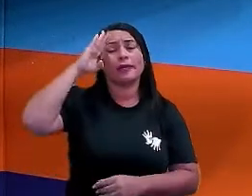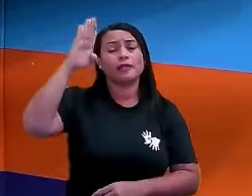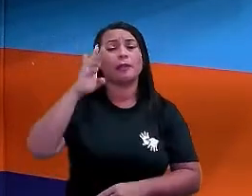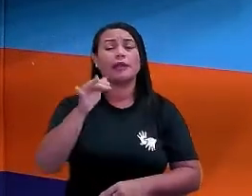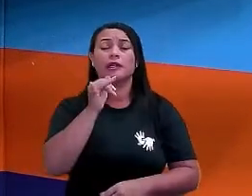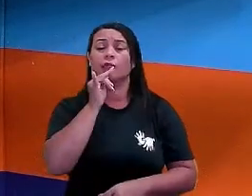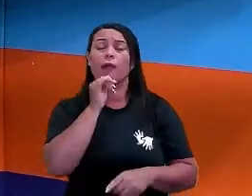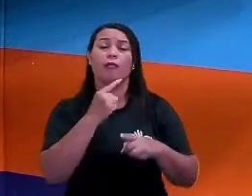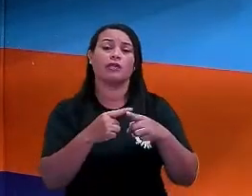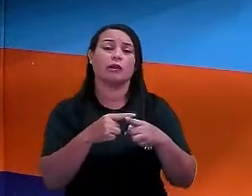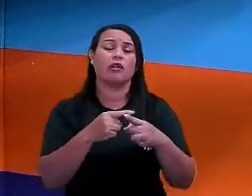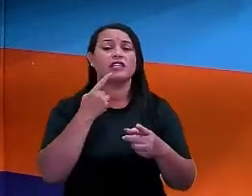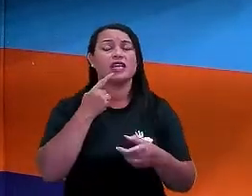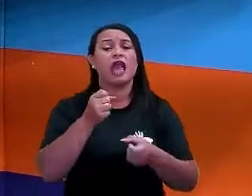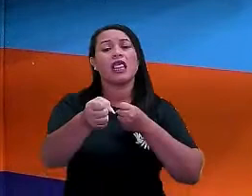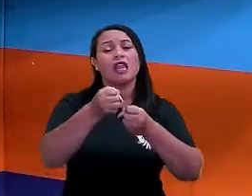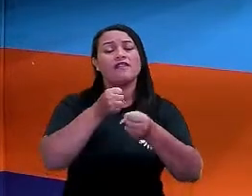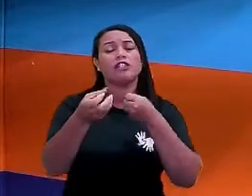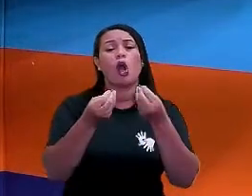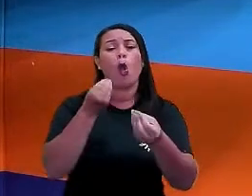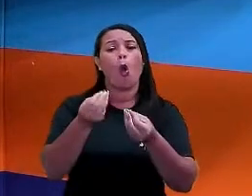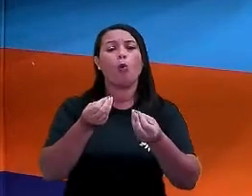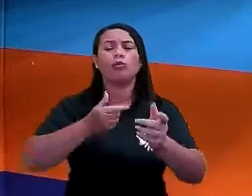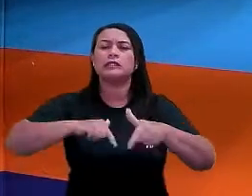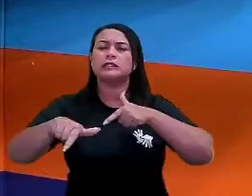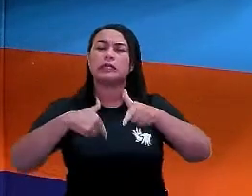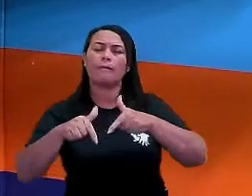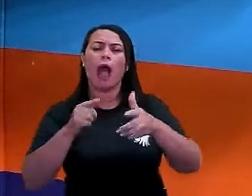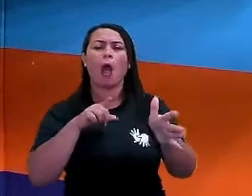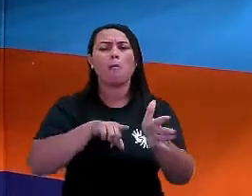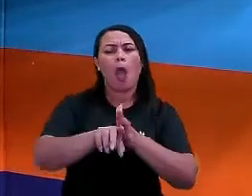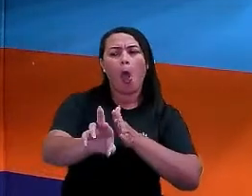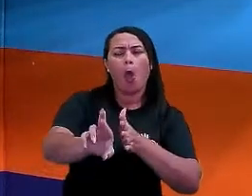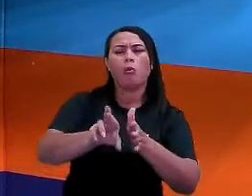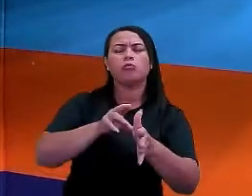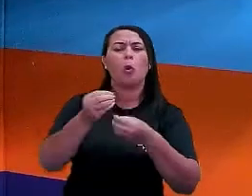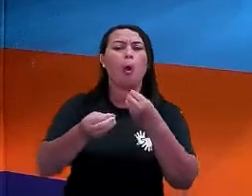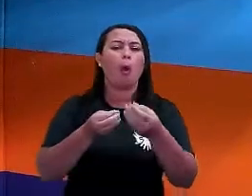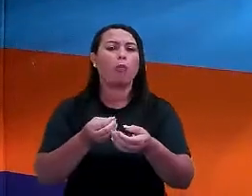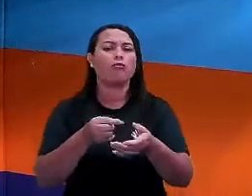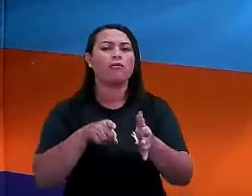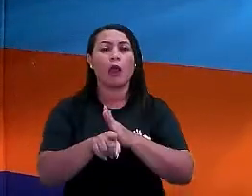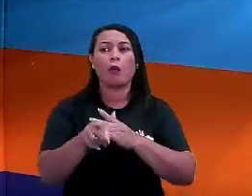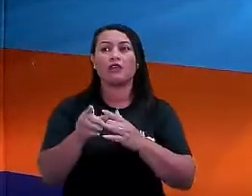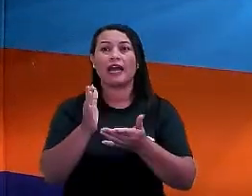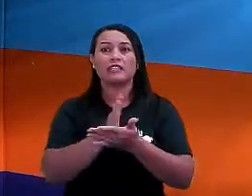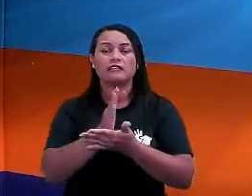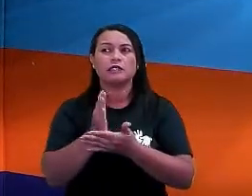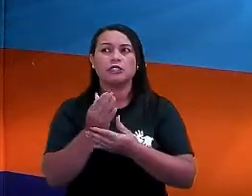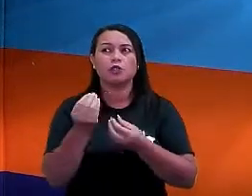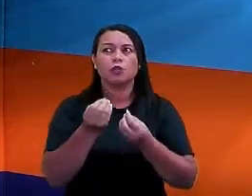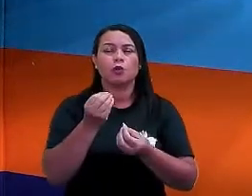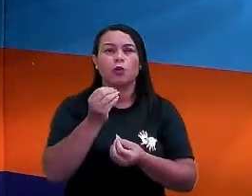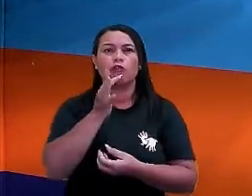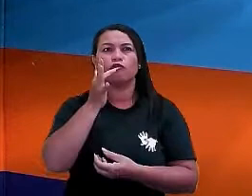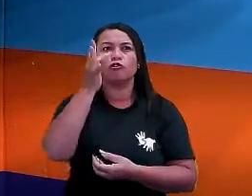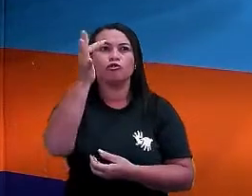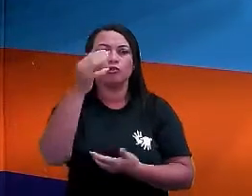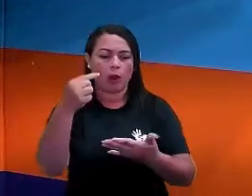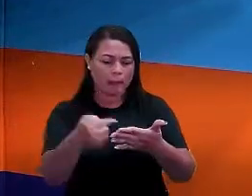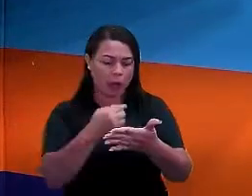de emprego. Aí muitas vezes se pergunta isso, né? Uma questão de futuro, e a pessoa fica, meu Deus, como é que eu vou prever? Como é que eu